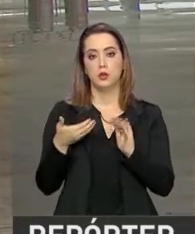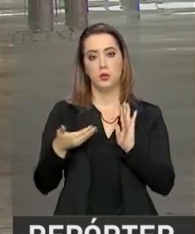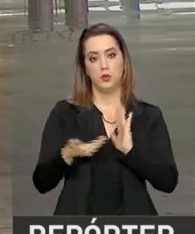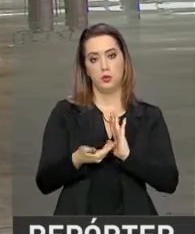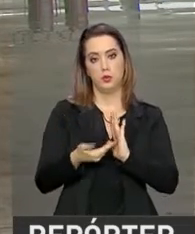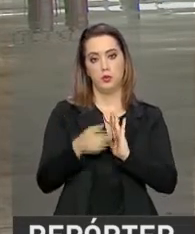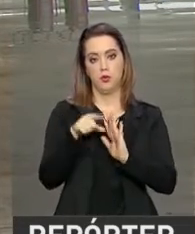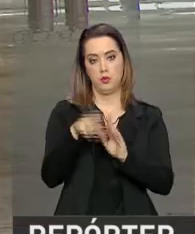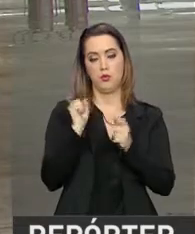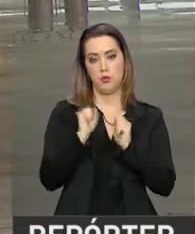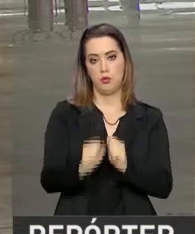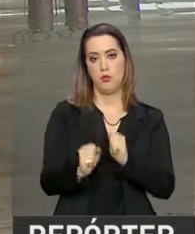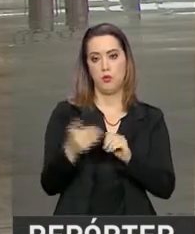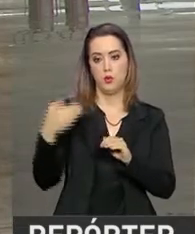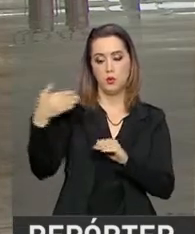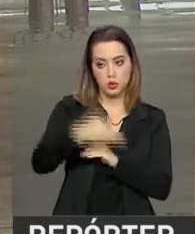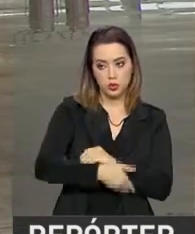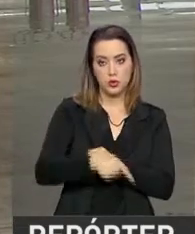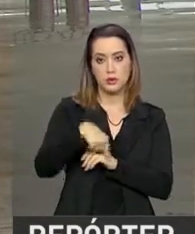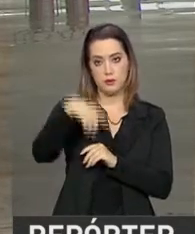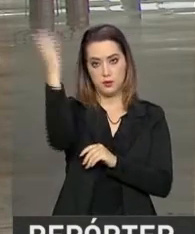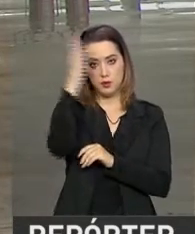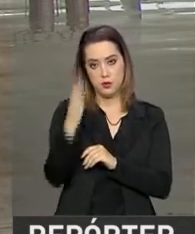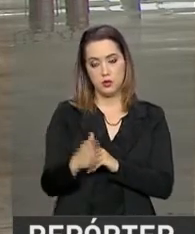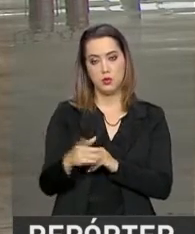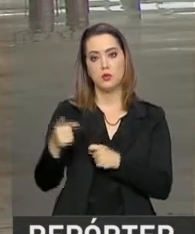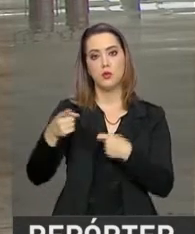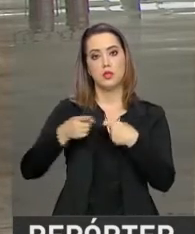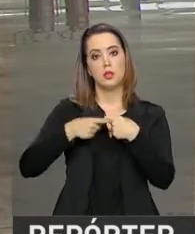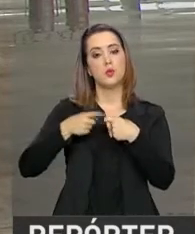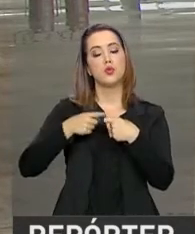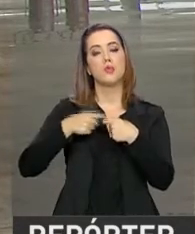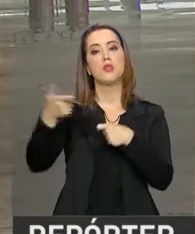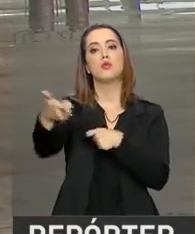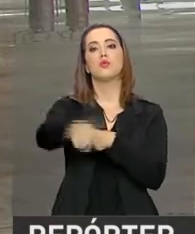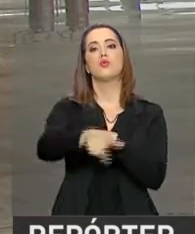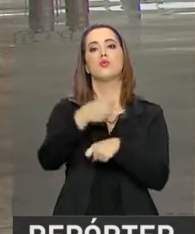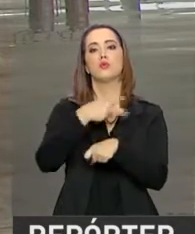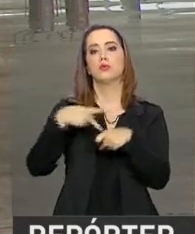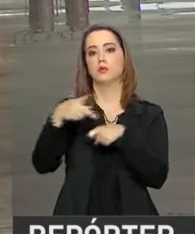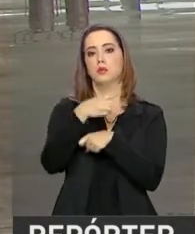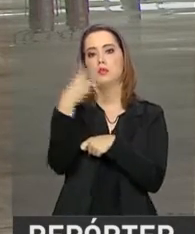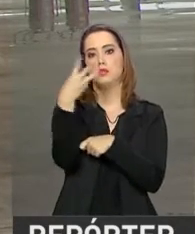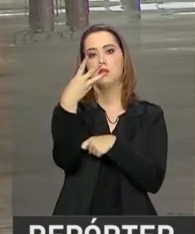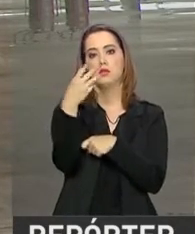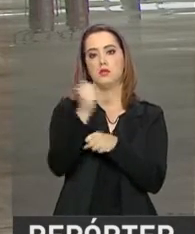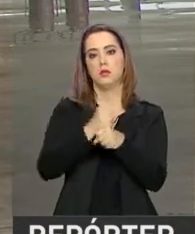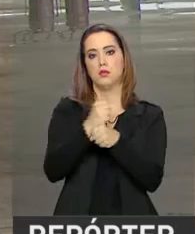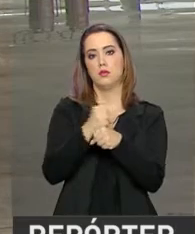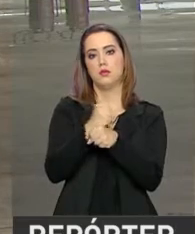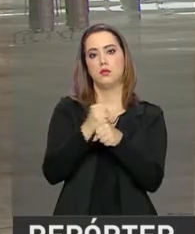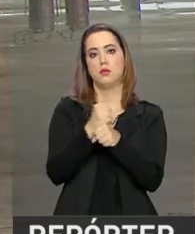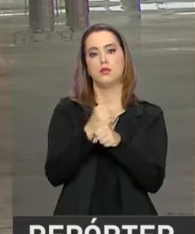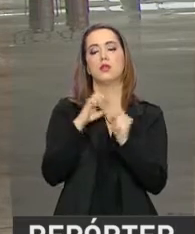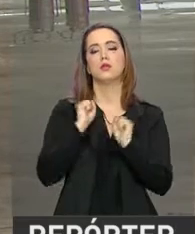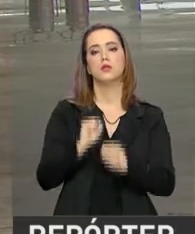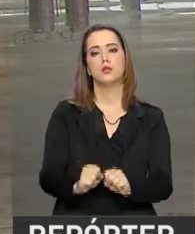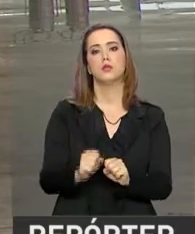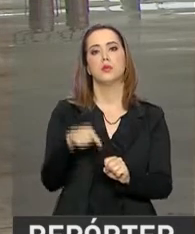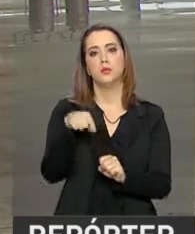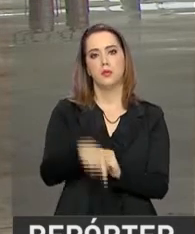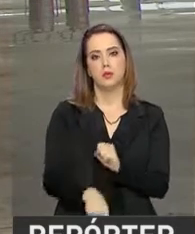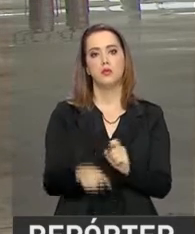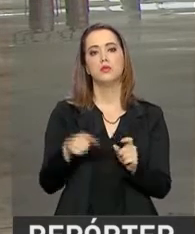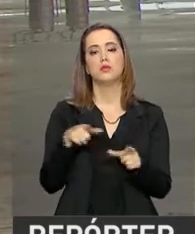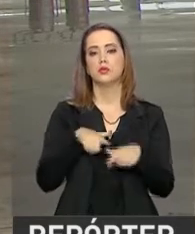permanência de médicos estrangeiros no programa por mais 3 anos aqui no Brasil. Ela vale tanto para médicos estrangeiros que